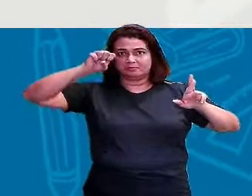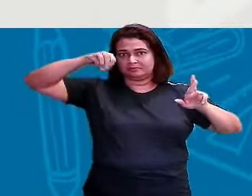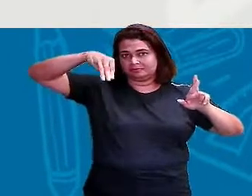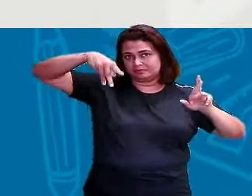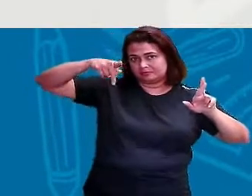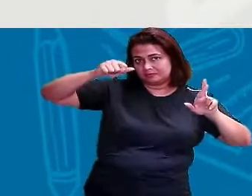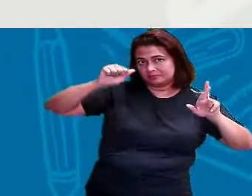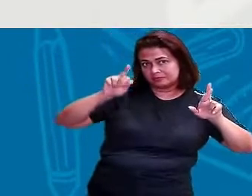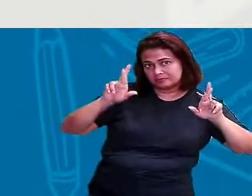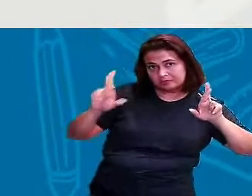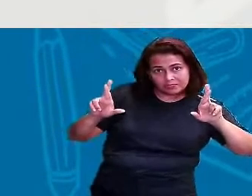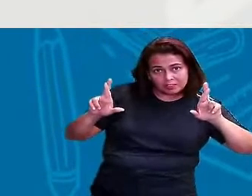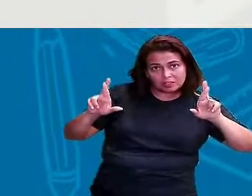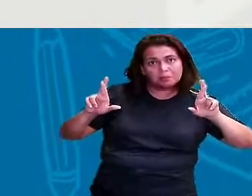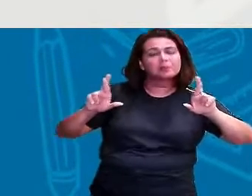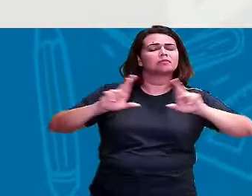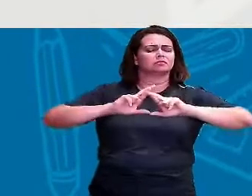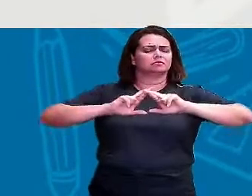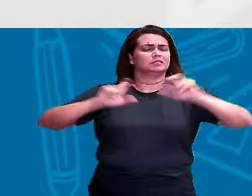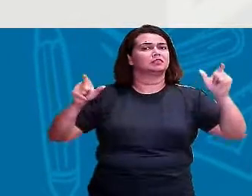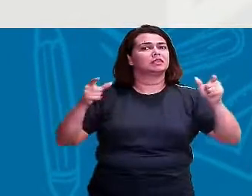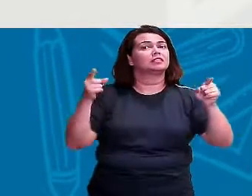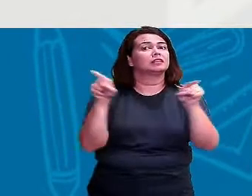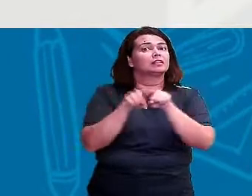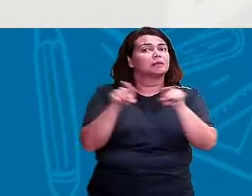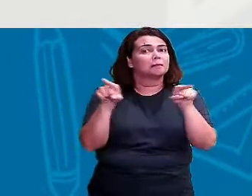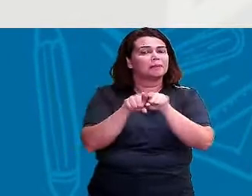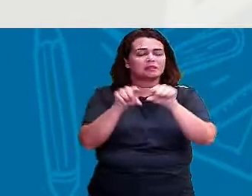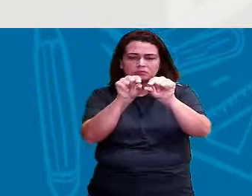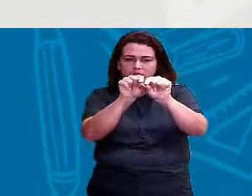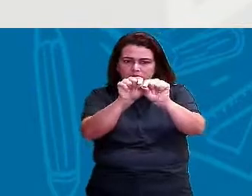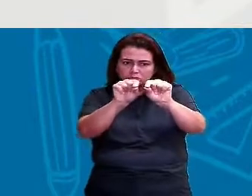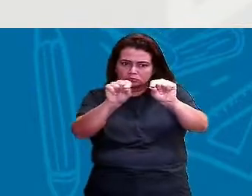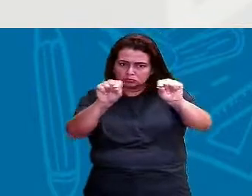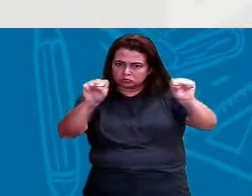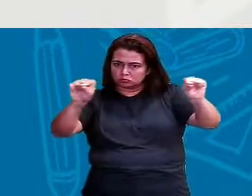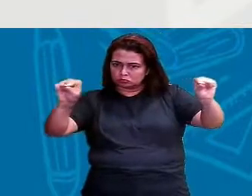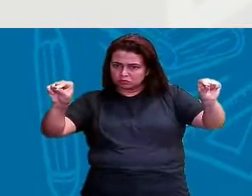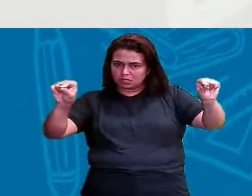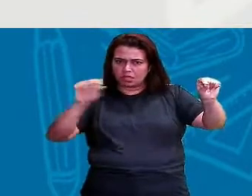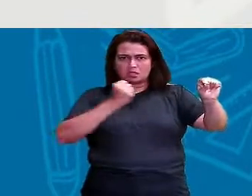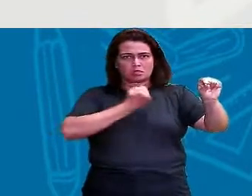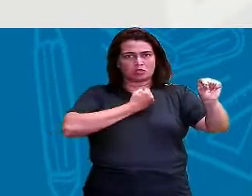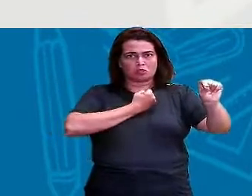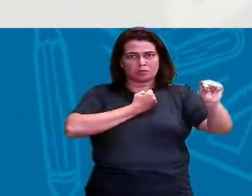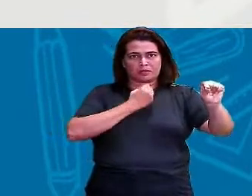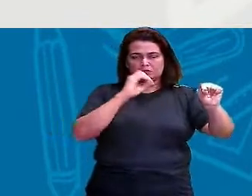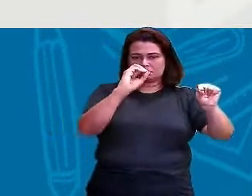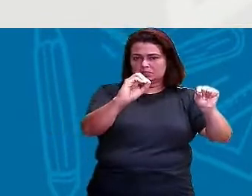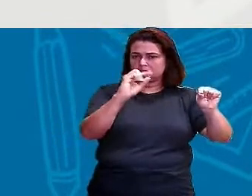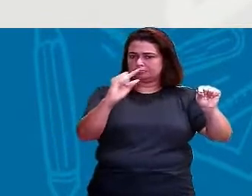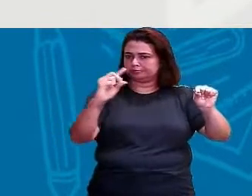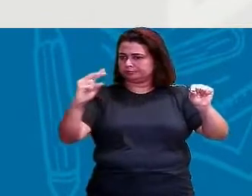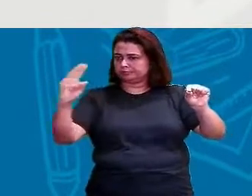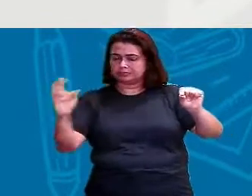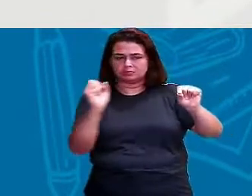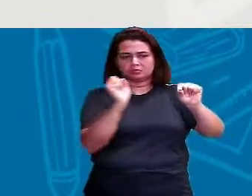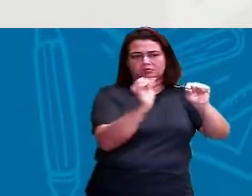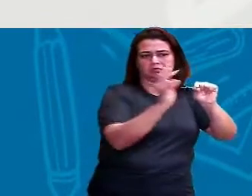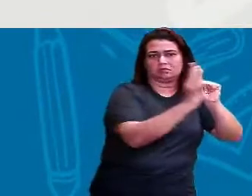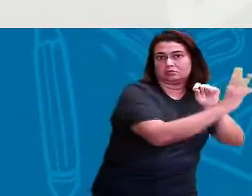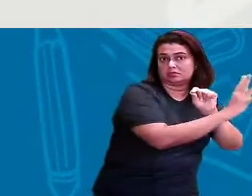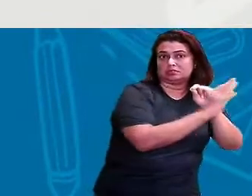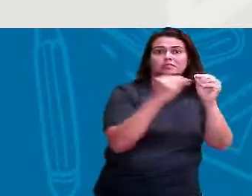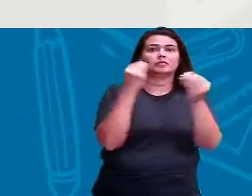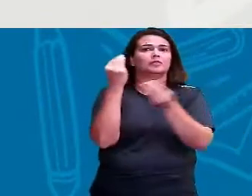fazer localização desses números na reta numérica, tá certo? Então vamos começar. Gente, só para lembrar,